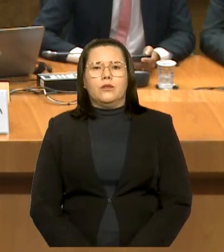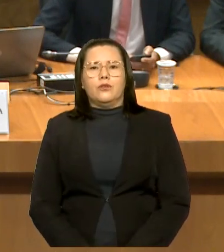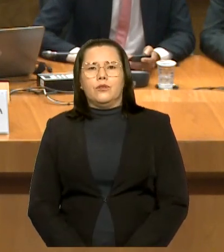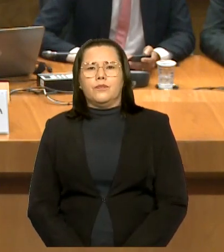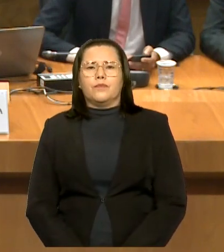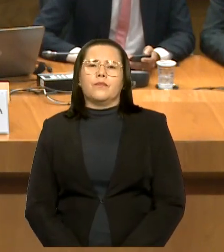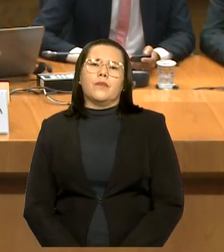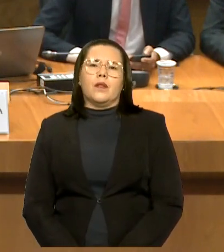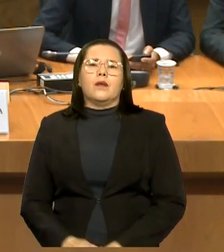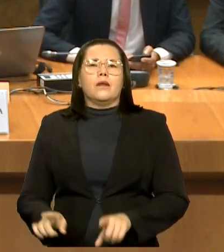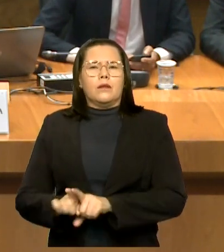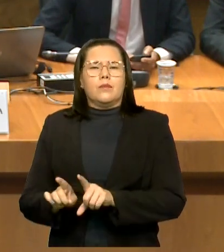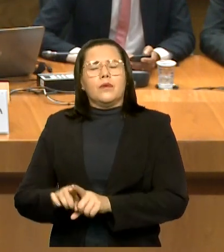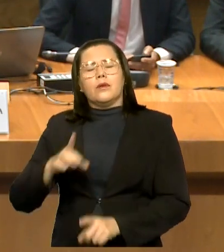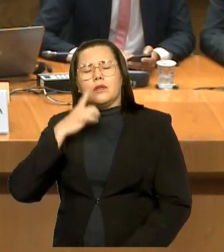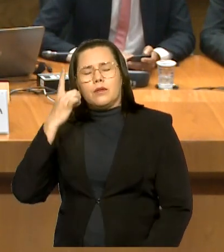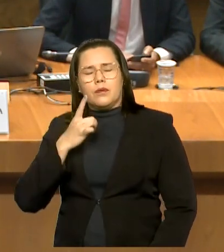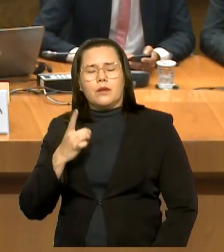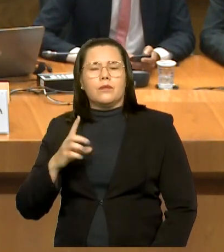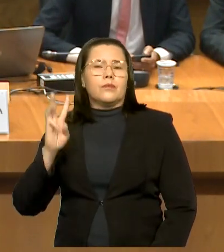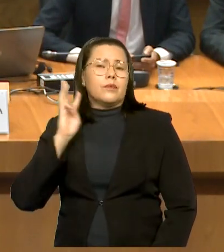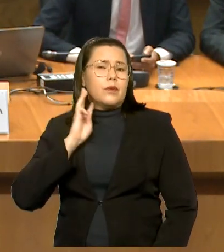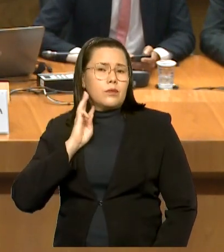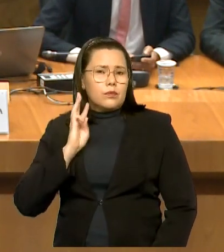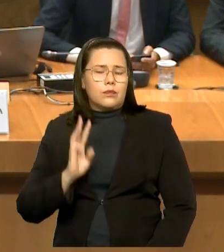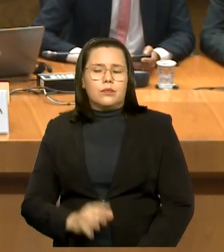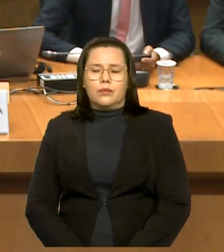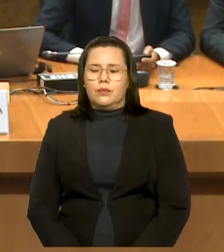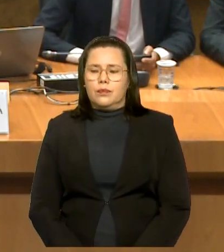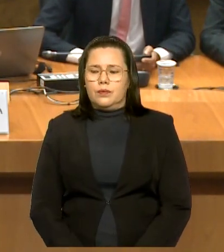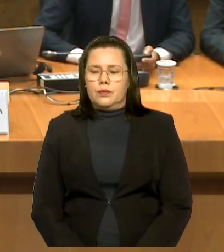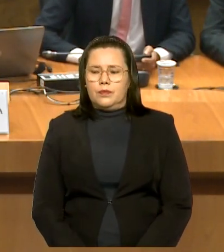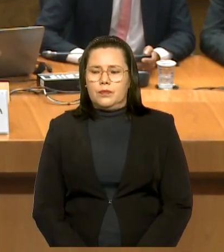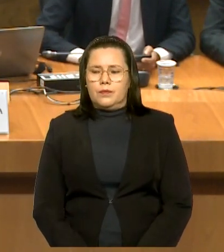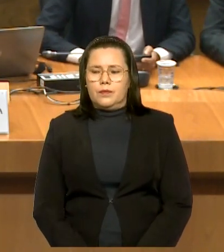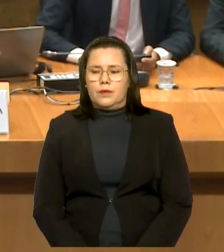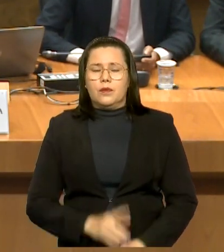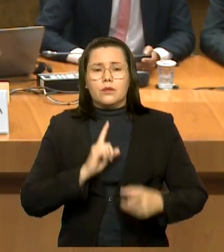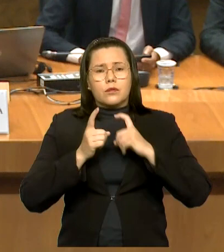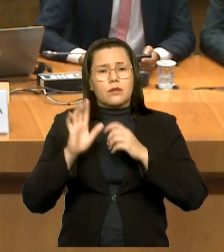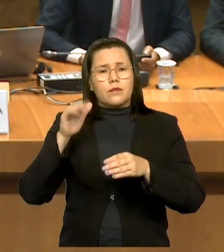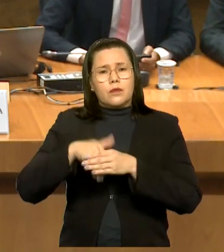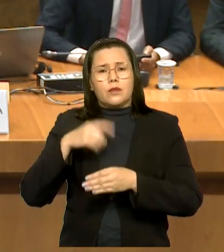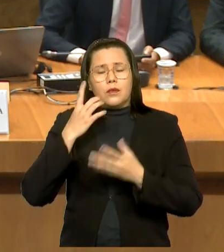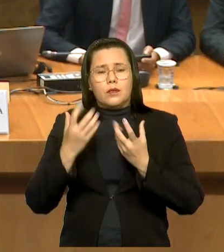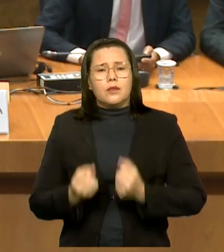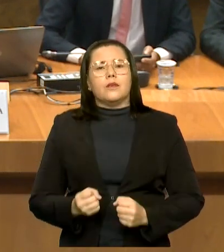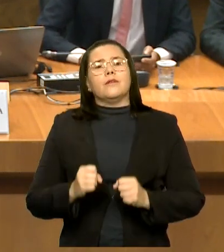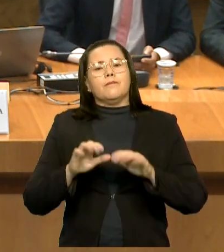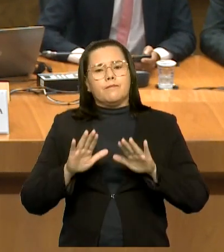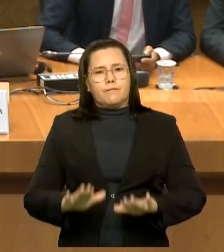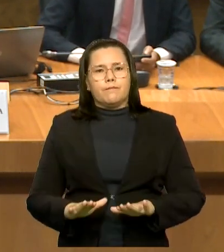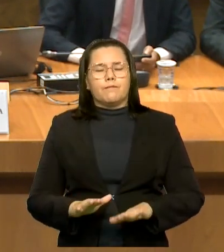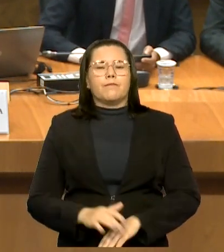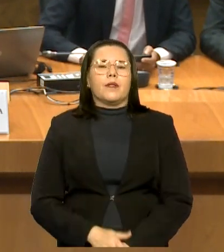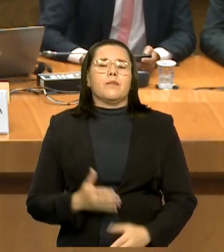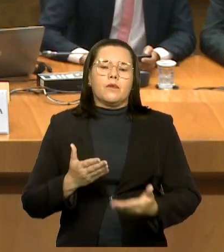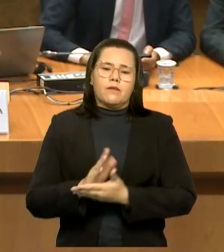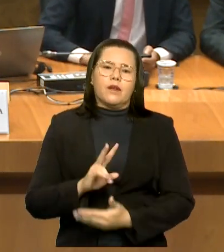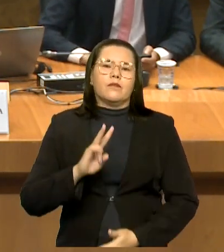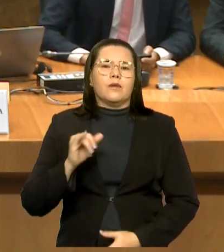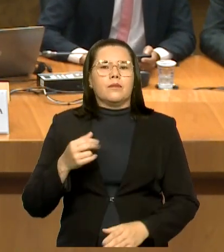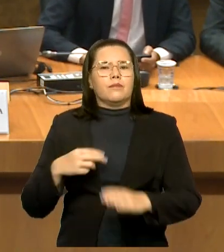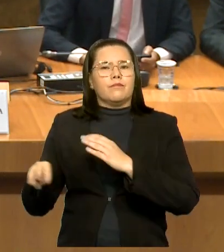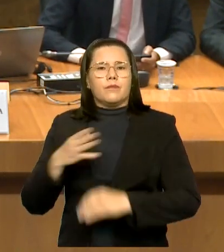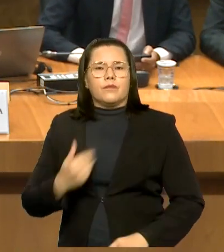discussão, em votação, as senhoras deputadas e senhores deputados que aprovam permaneçam como estão. Aprovado, vai a sanção. Projeto